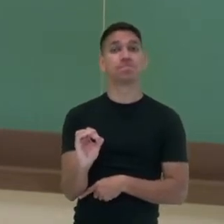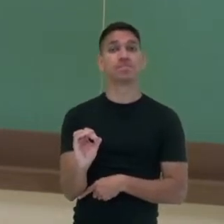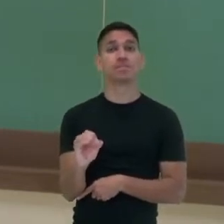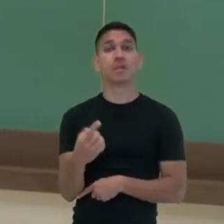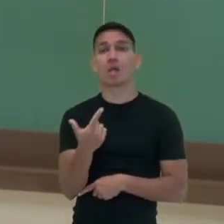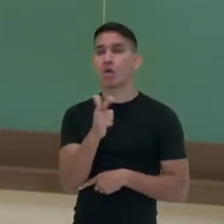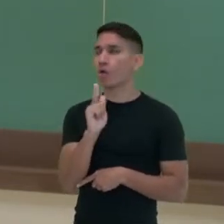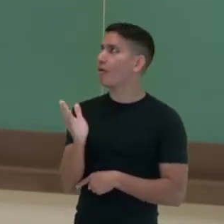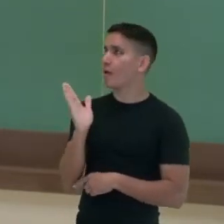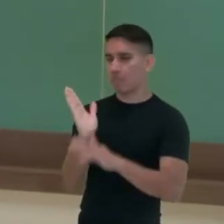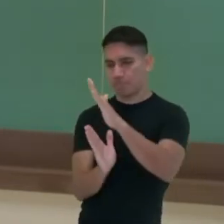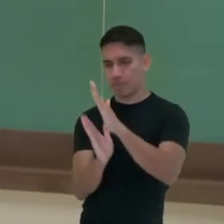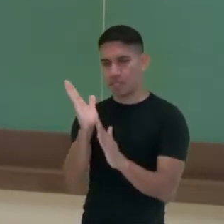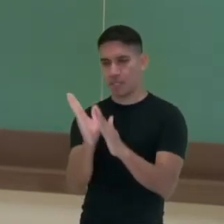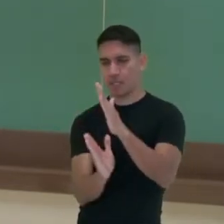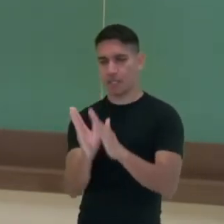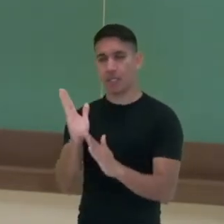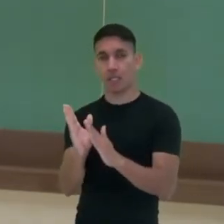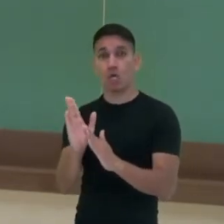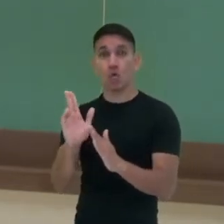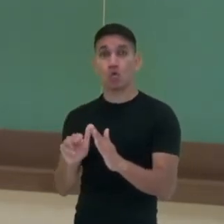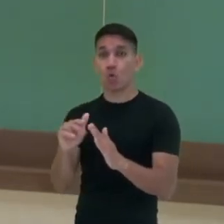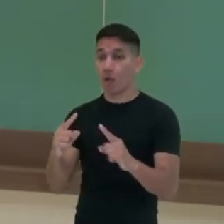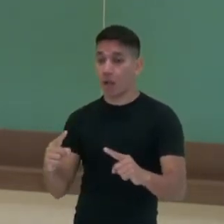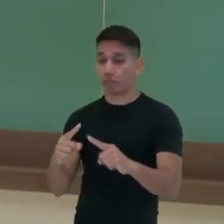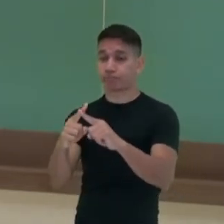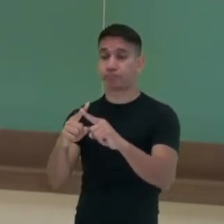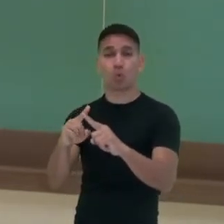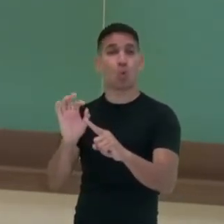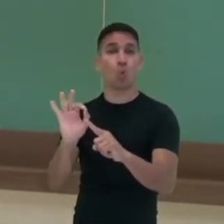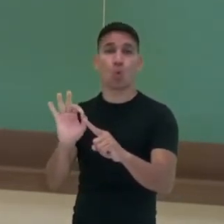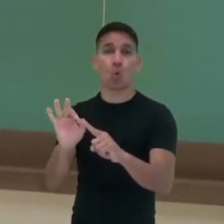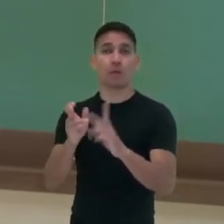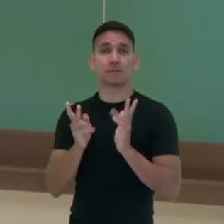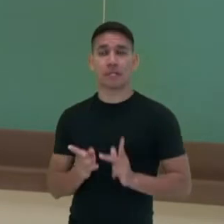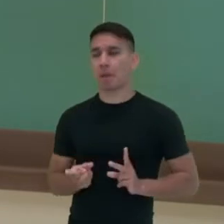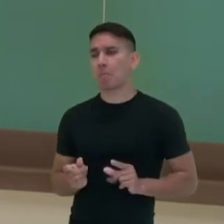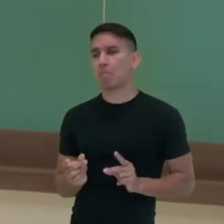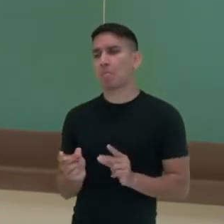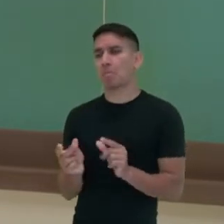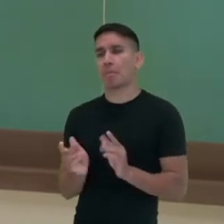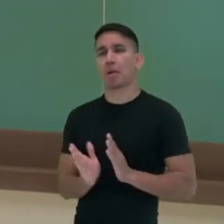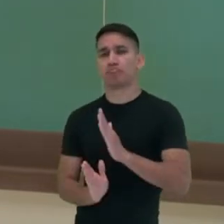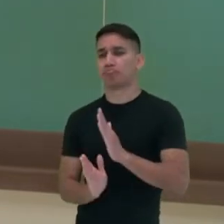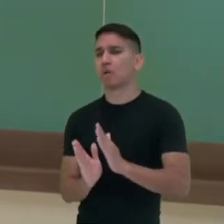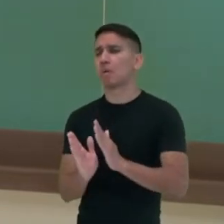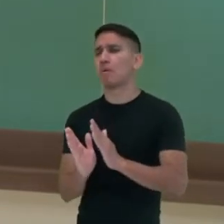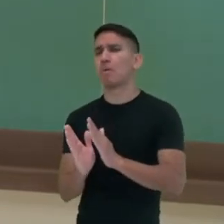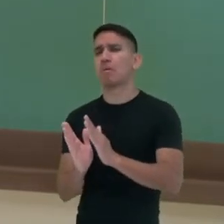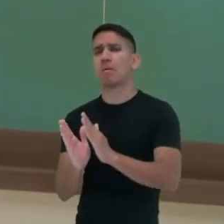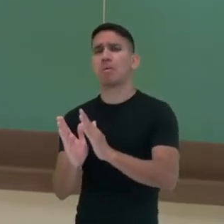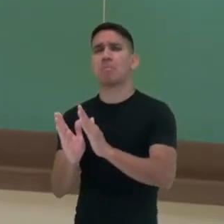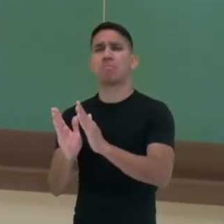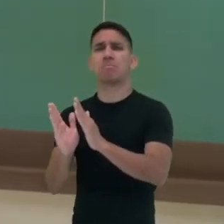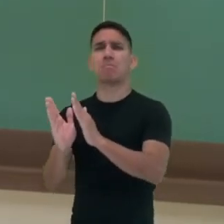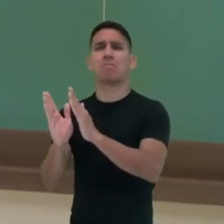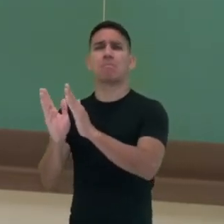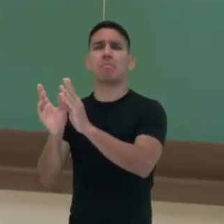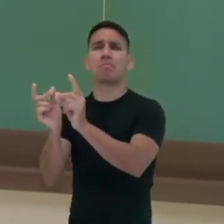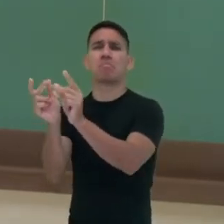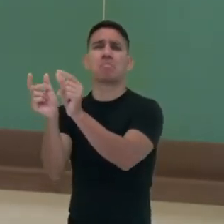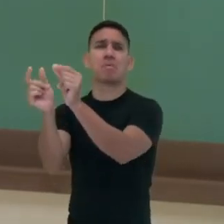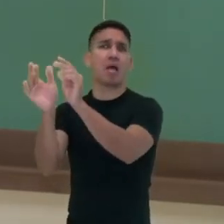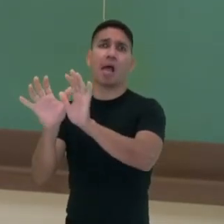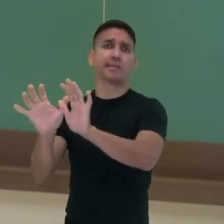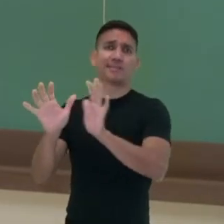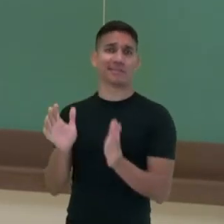E as retinhas paralelas são aquelas que não têm nenhum ponto em comum, elas não se encontram, então elas sempre vão caminhar lado a lado, nunca vão se encontrar,